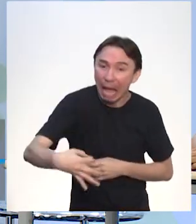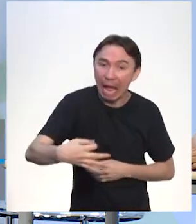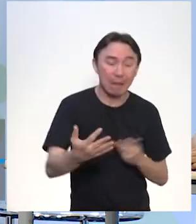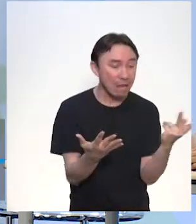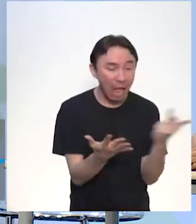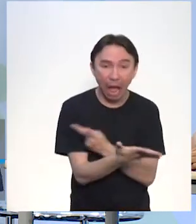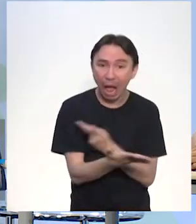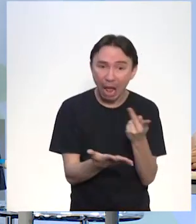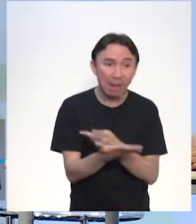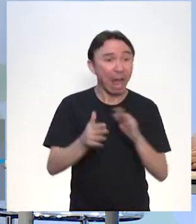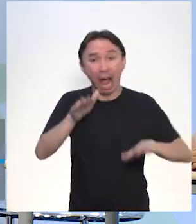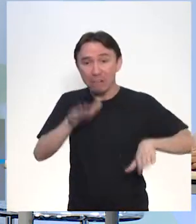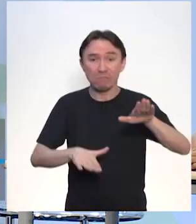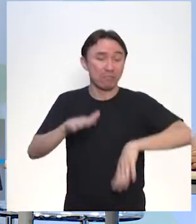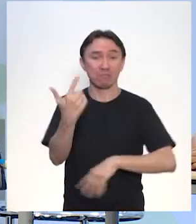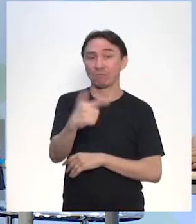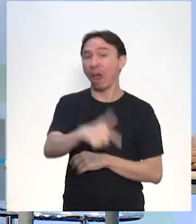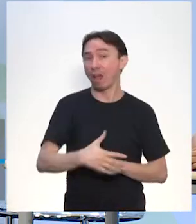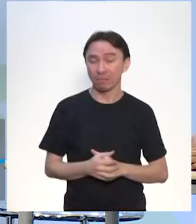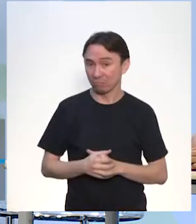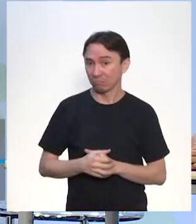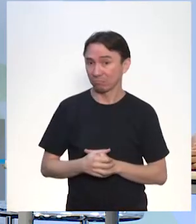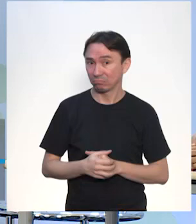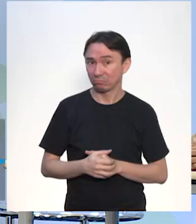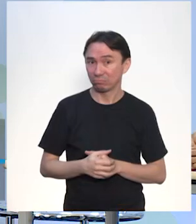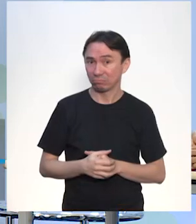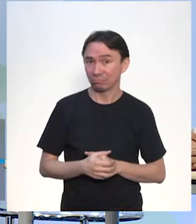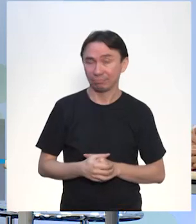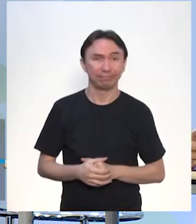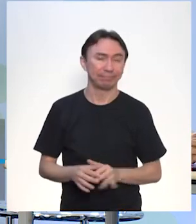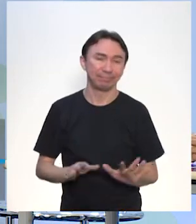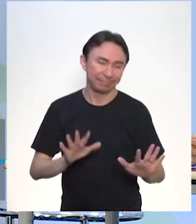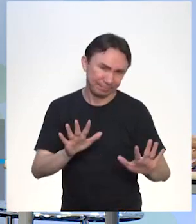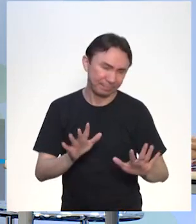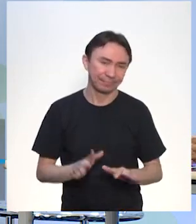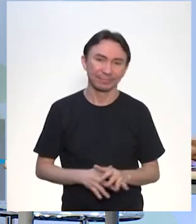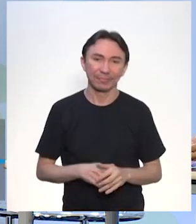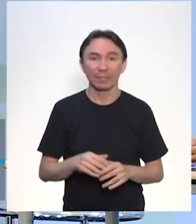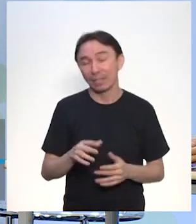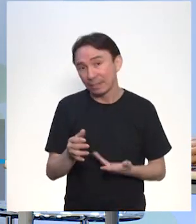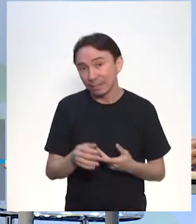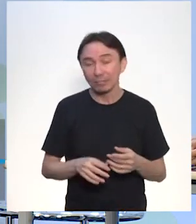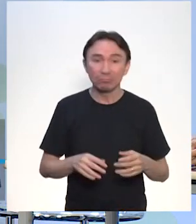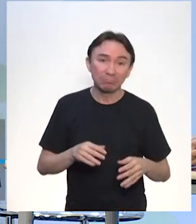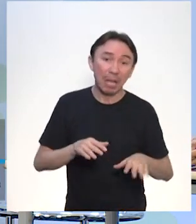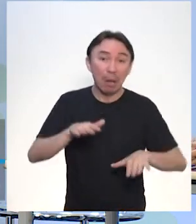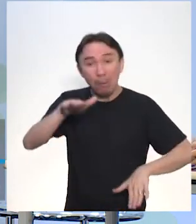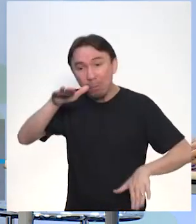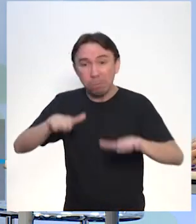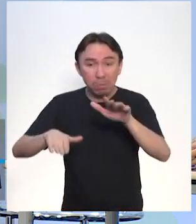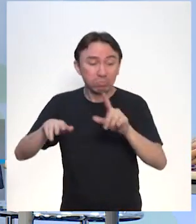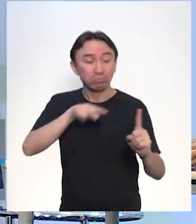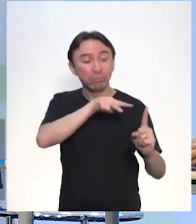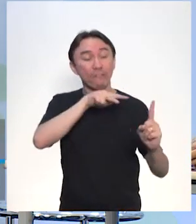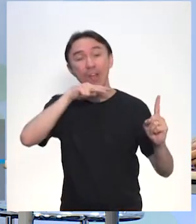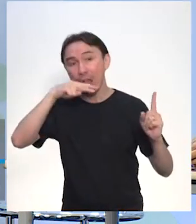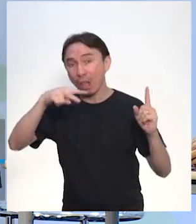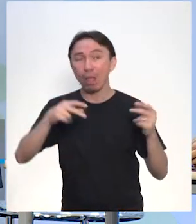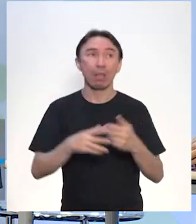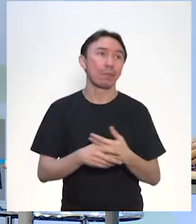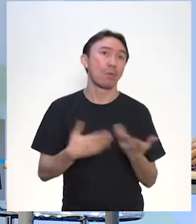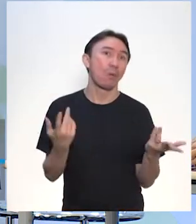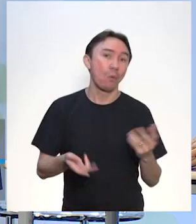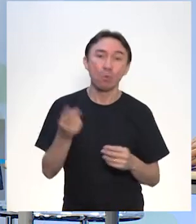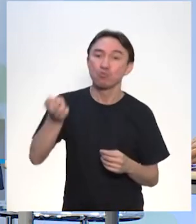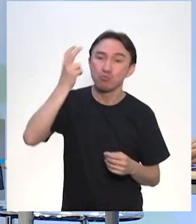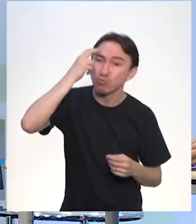muitas questões. Né? De acordo com o ponto de vista, ou de acordo com a minha cultura, com o meu modo de